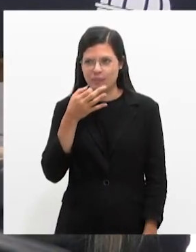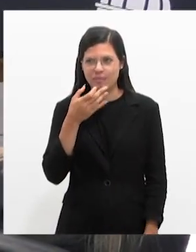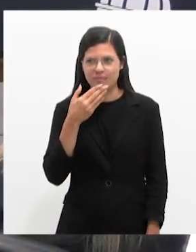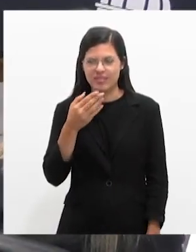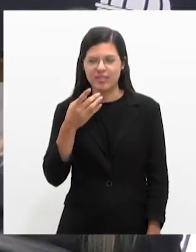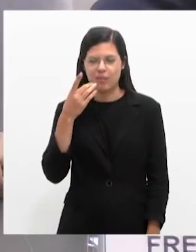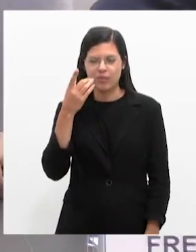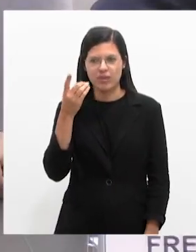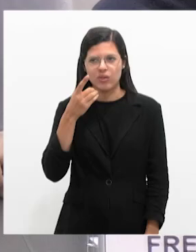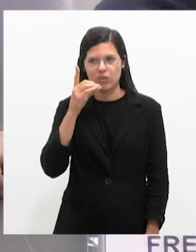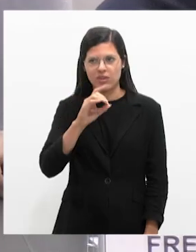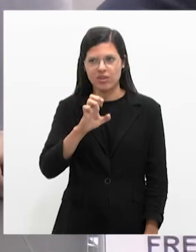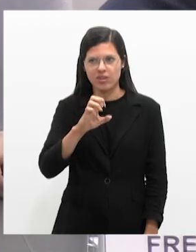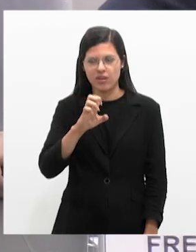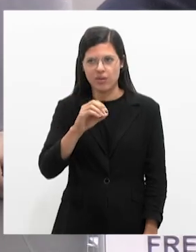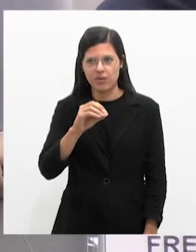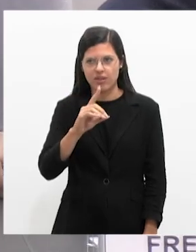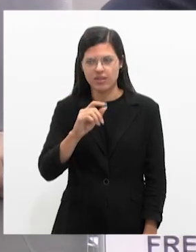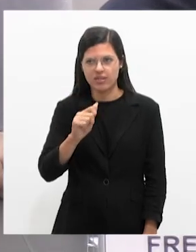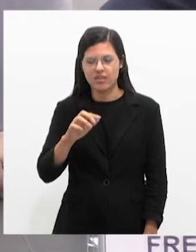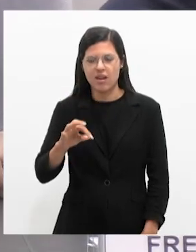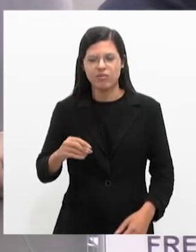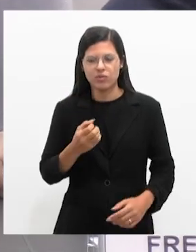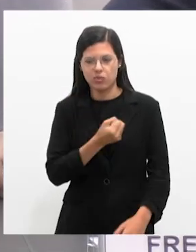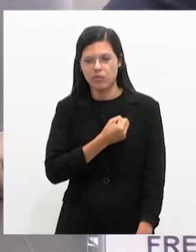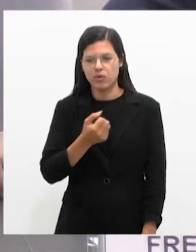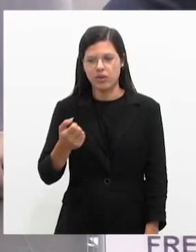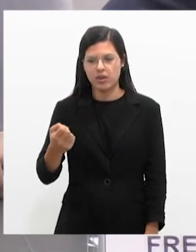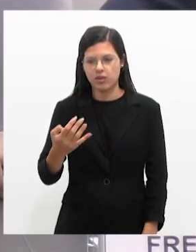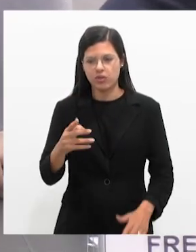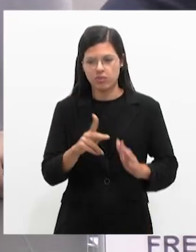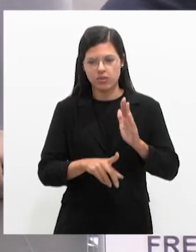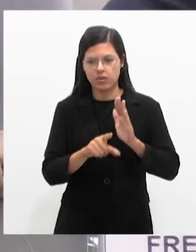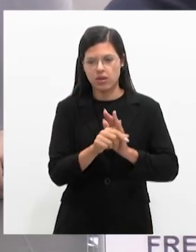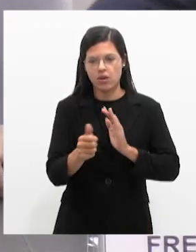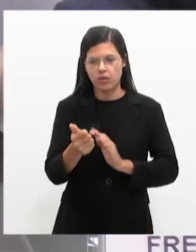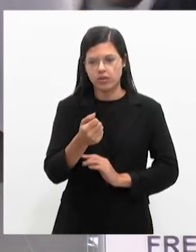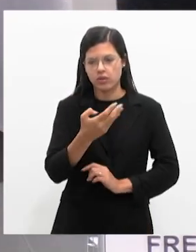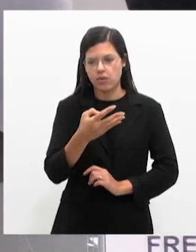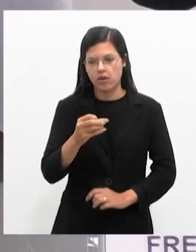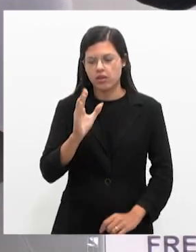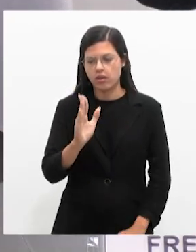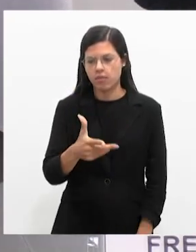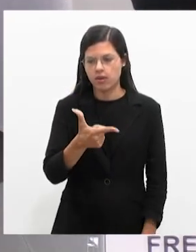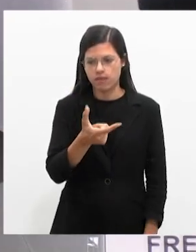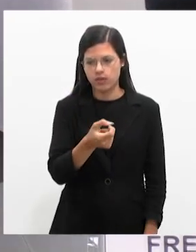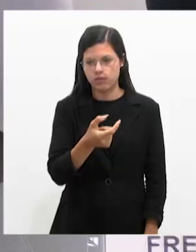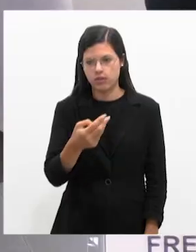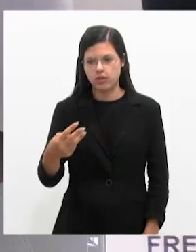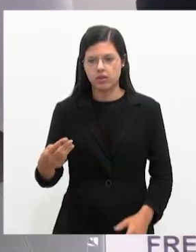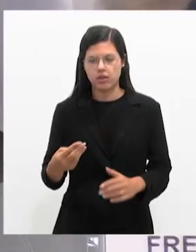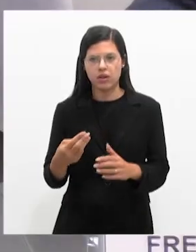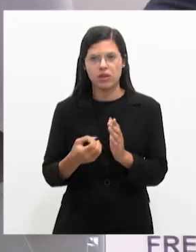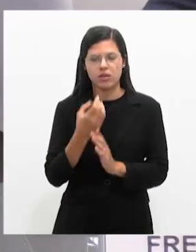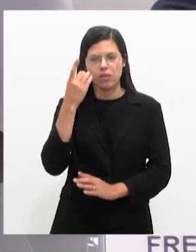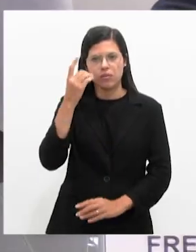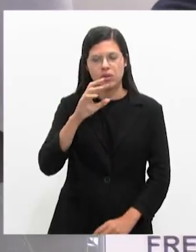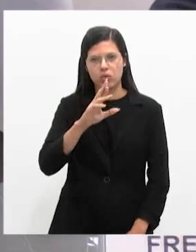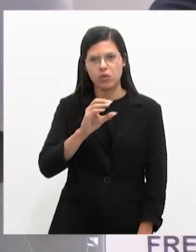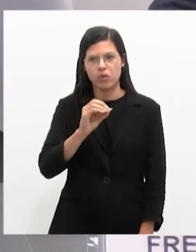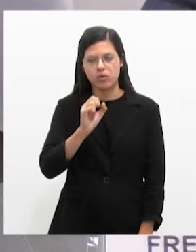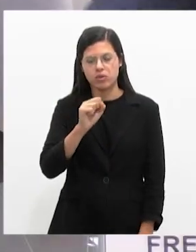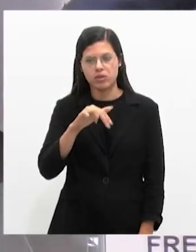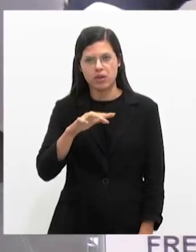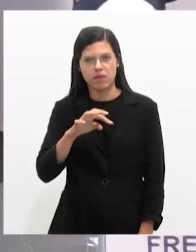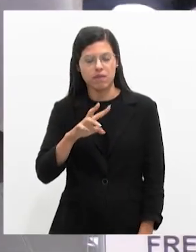14 da pauta. Projeto de lei 1140 de 23, de autoria do deputado Rosenberg Reis, que dispõe sobre a garantia da